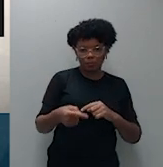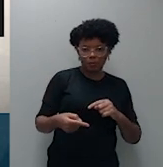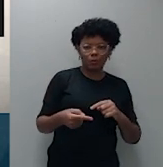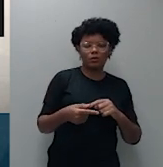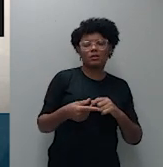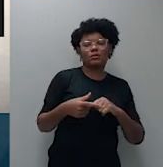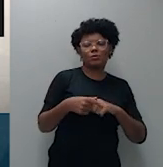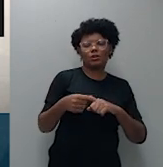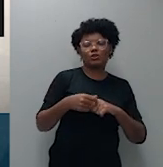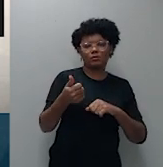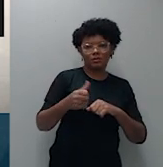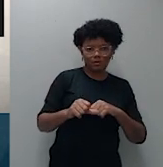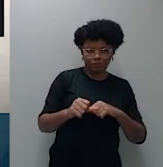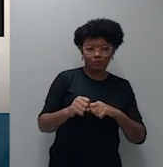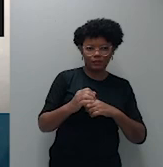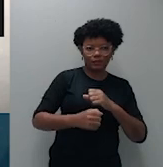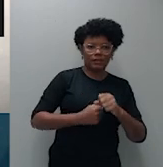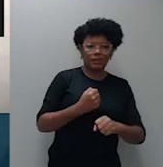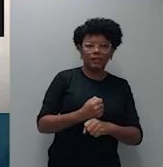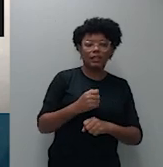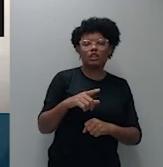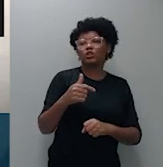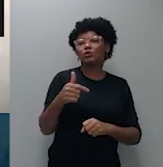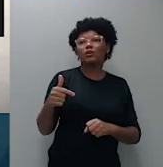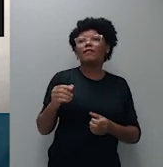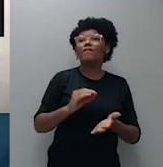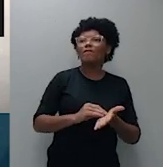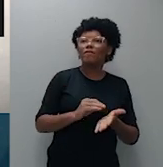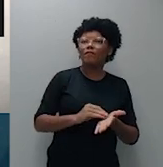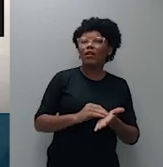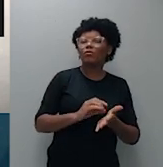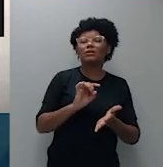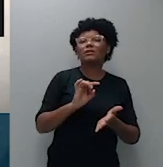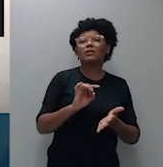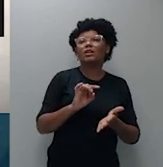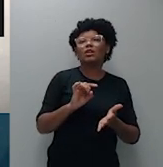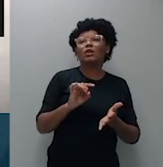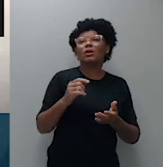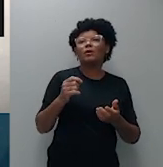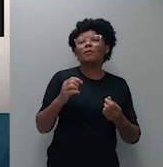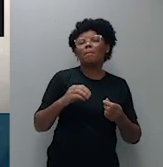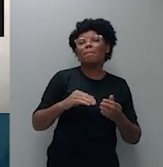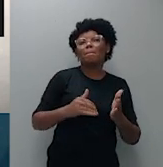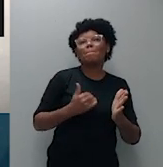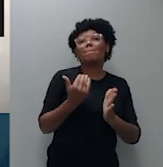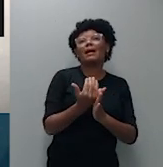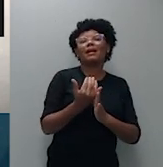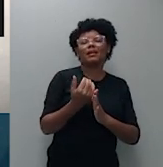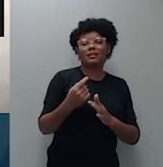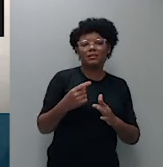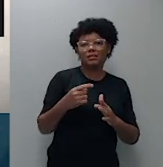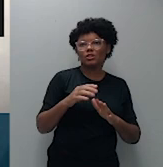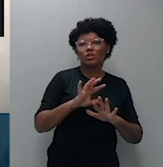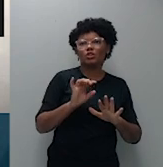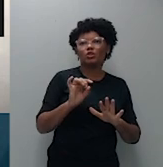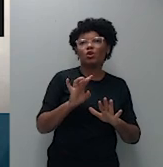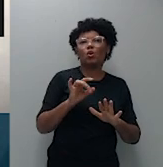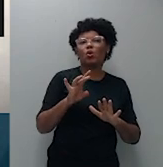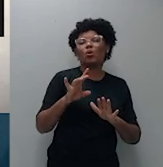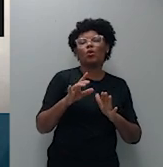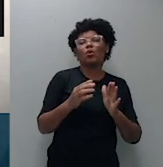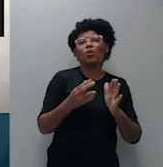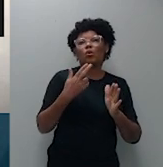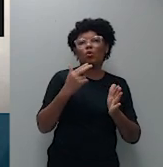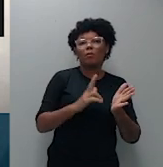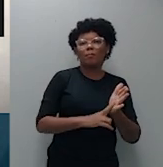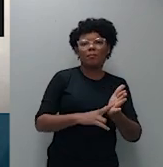Advento do Marco civil da internet não é não não é suficiente a mera notificação extrajudicial para imposição de qualquer